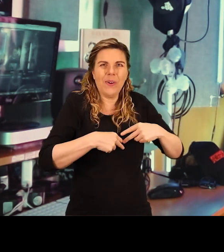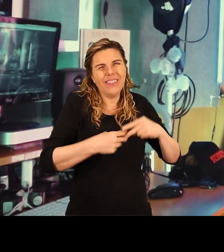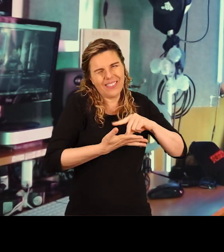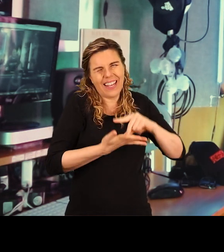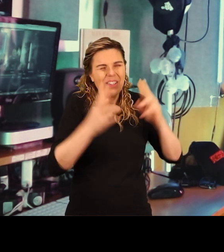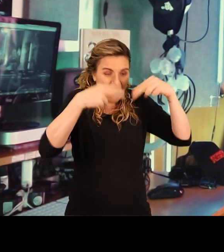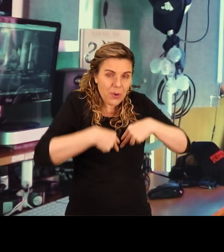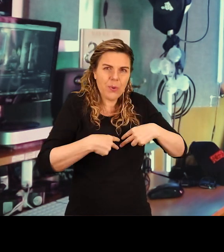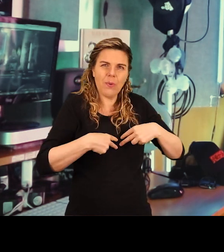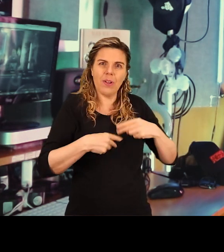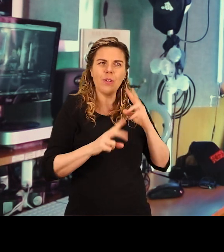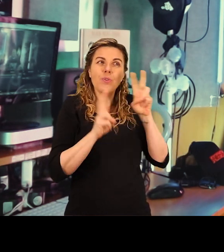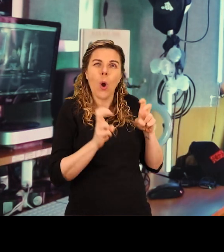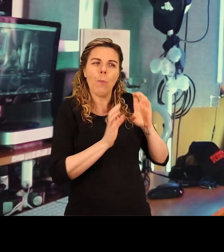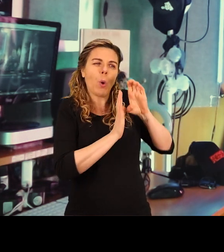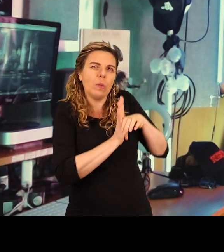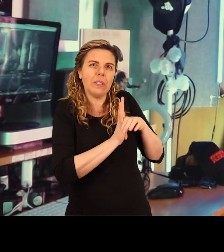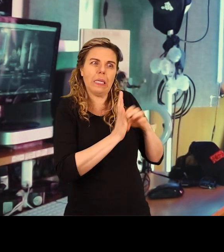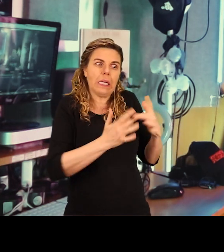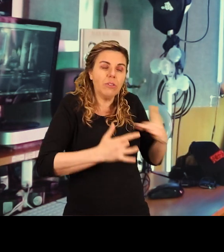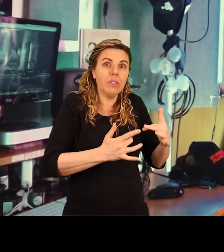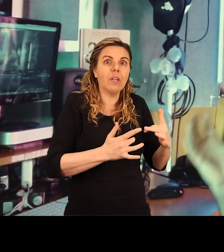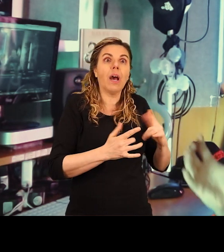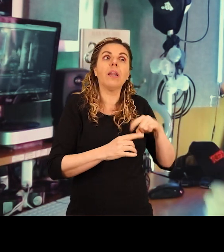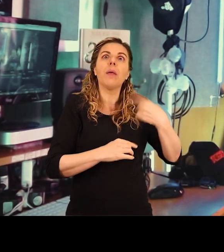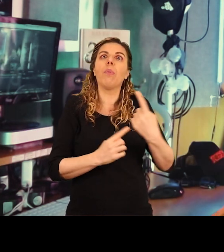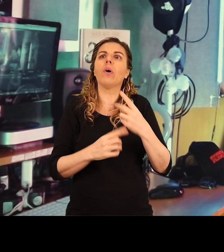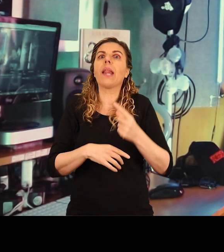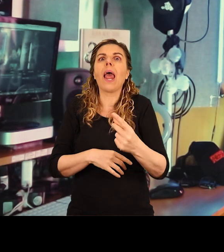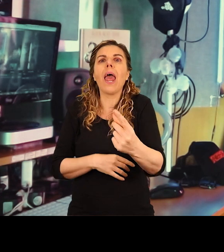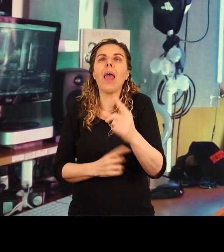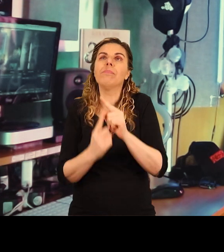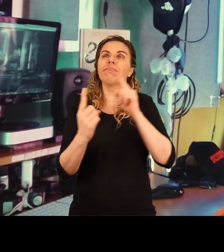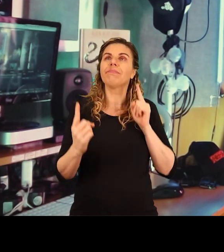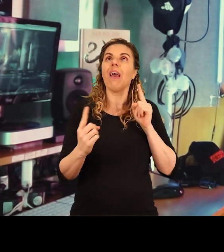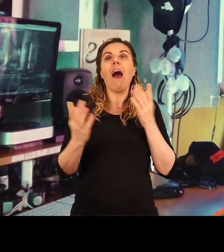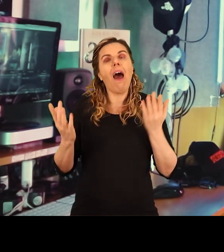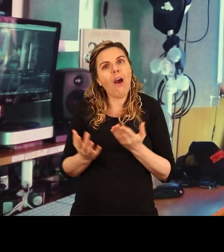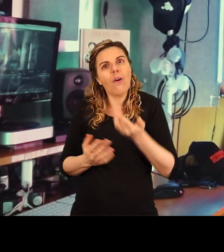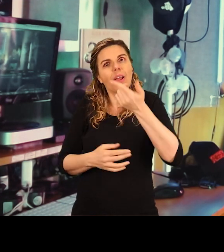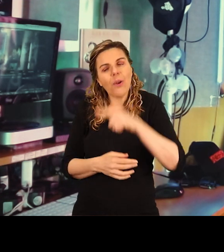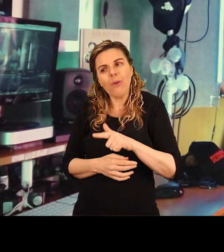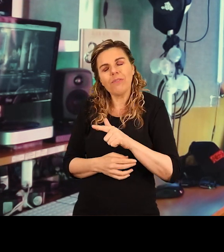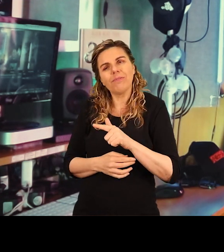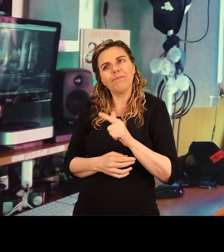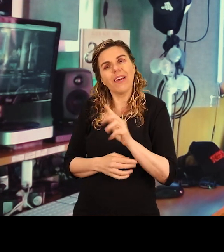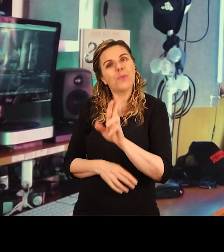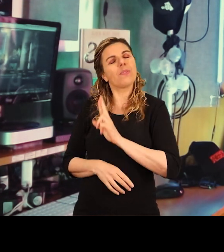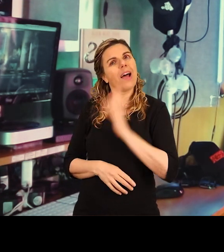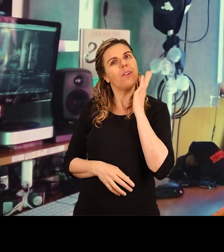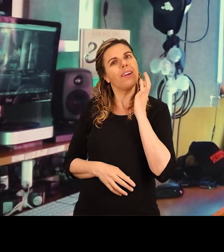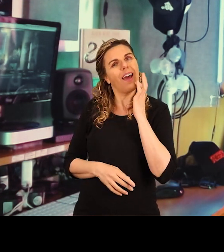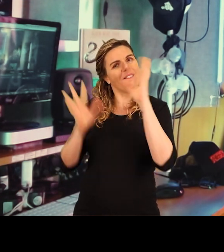Quando tá no trabalho, a gente mergulha no conceito, se dedica muito, e depois tem esse distanciamento, né? E eu acho que o resultado ficou muito legal. Eu fiquei muito feliz e muito